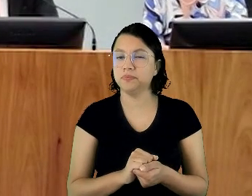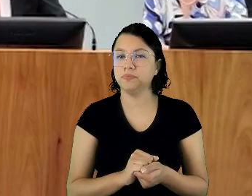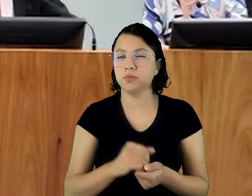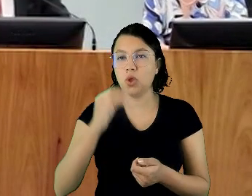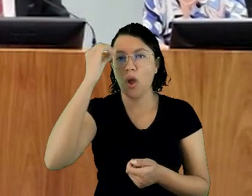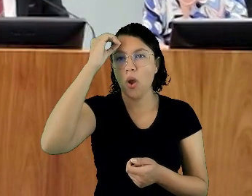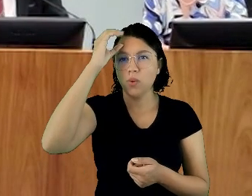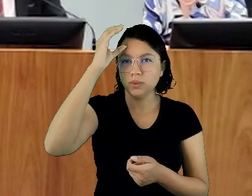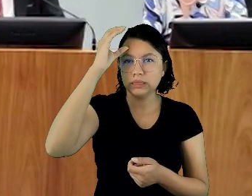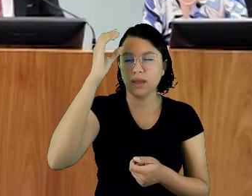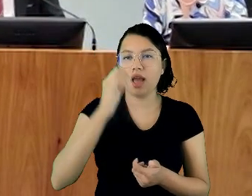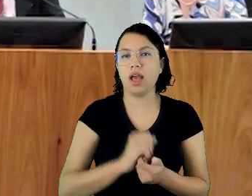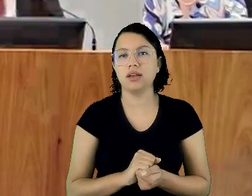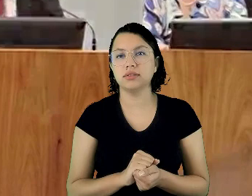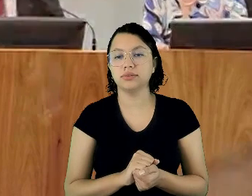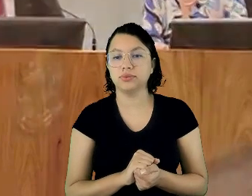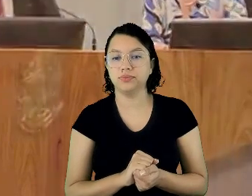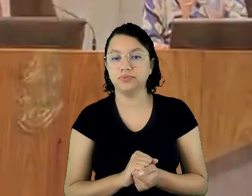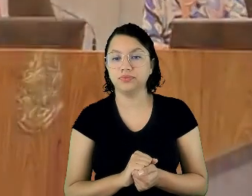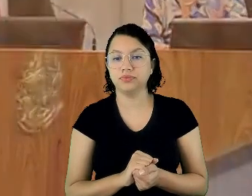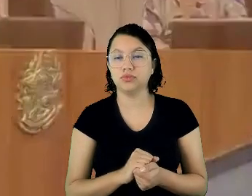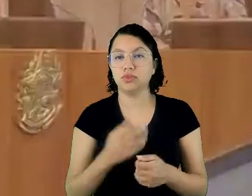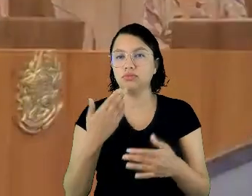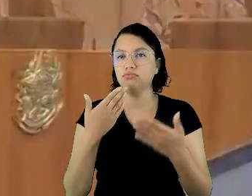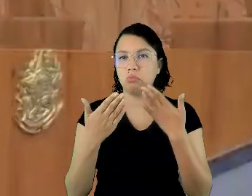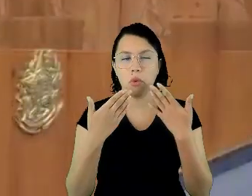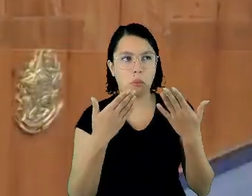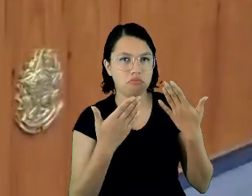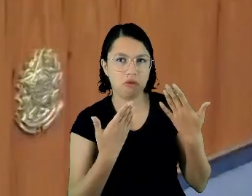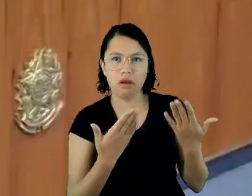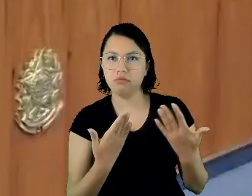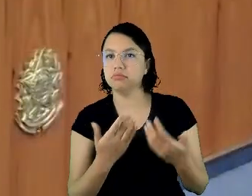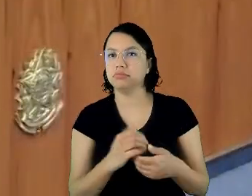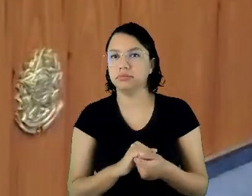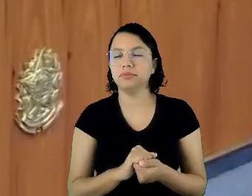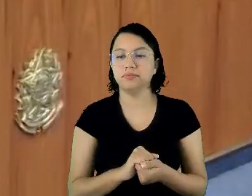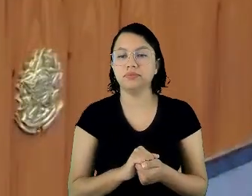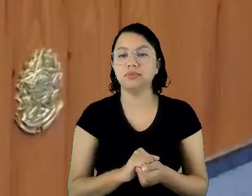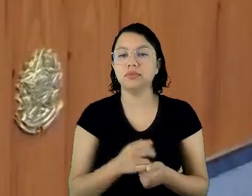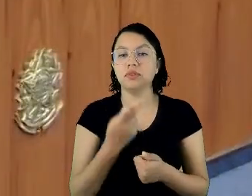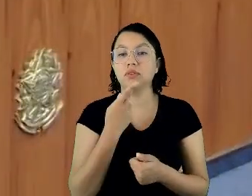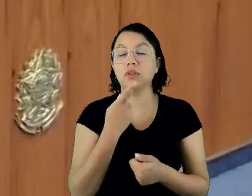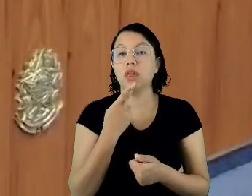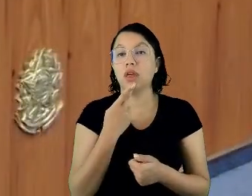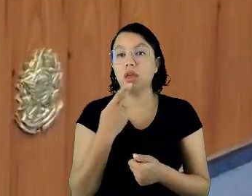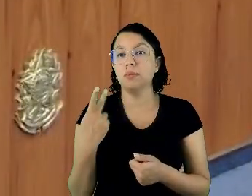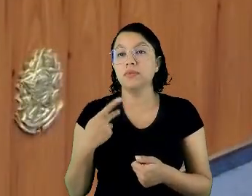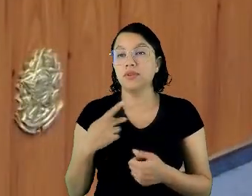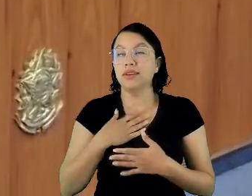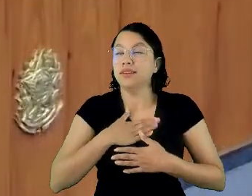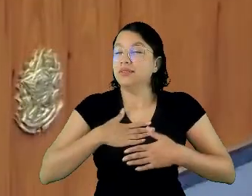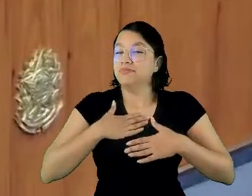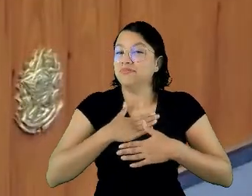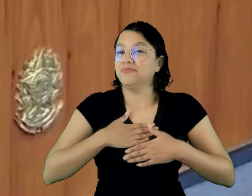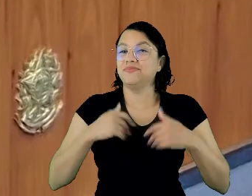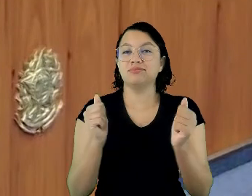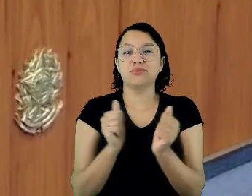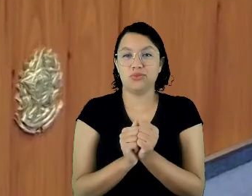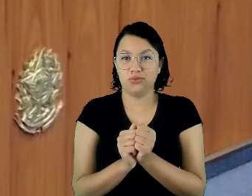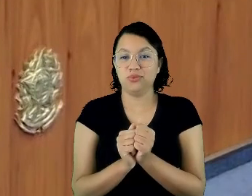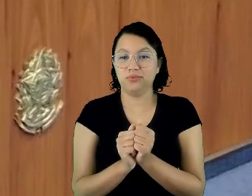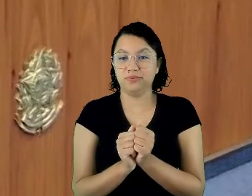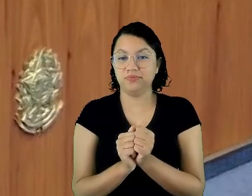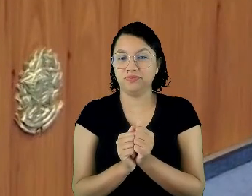de debates, dizer da nossa satisfação, junto com a doutora Ana